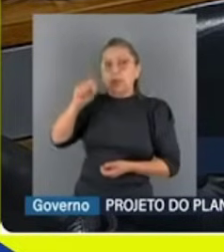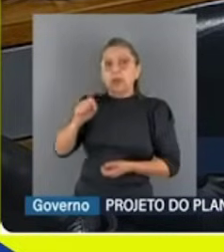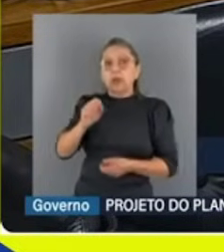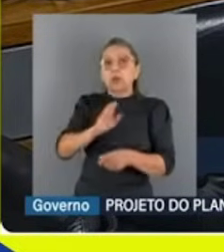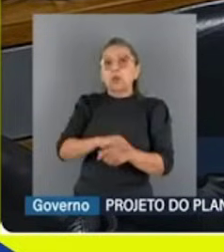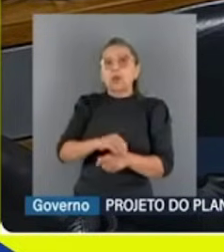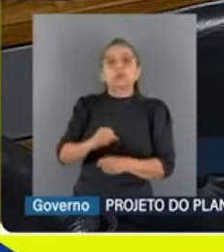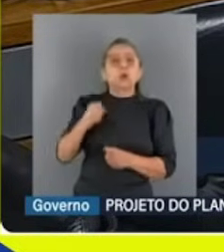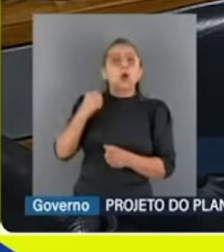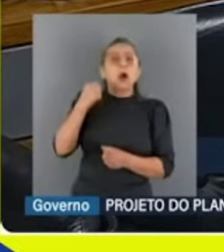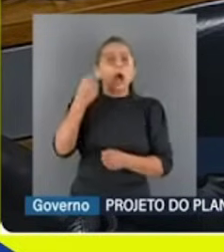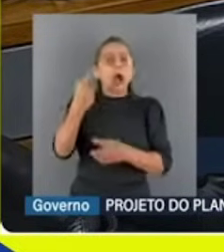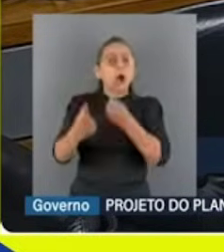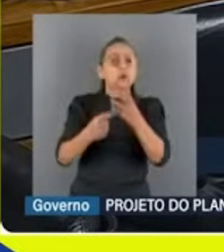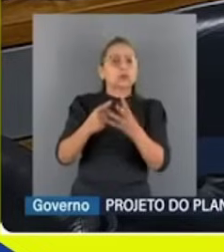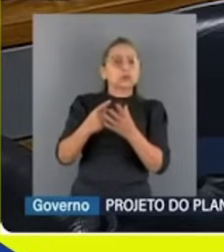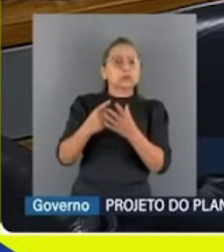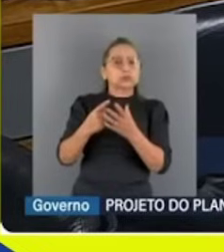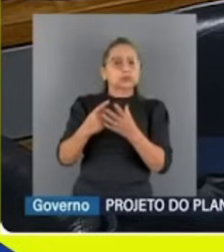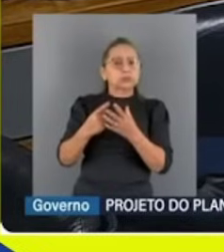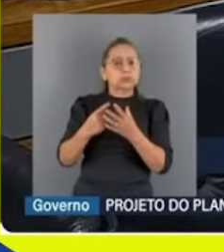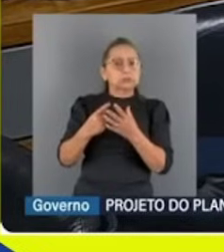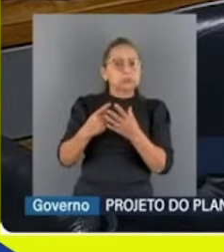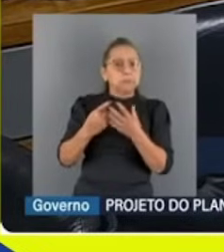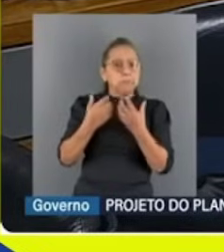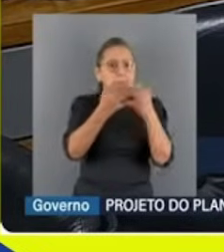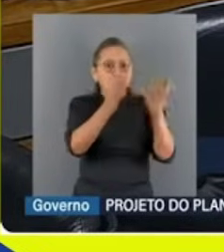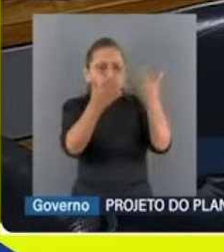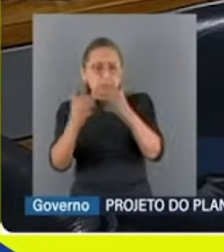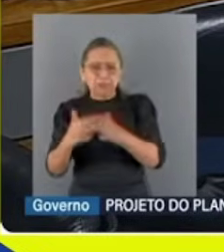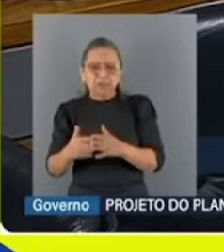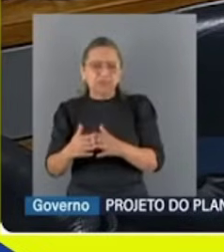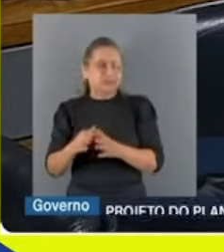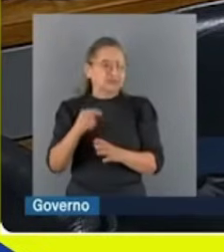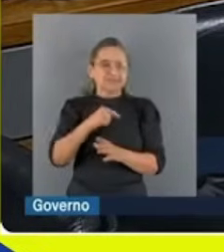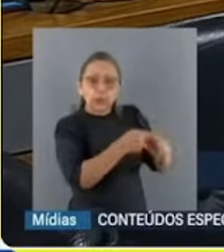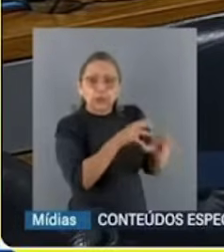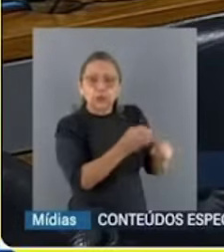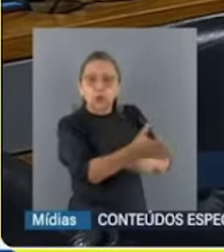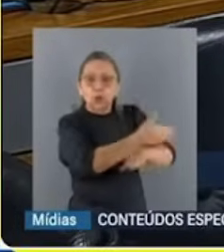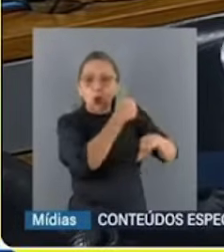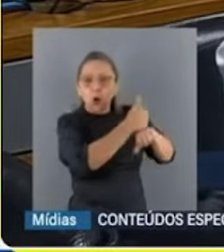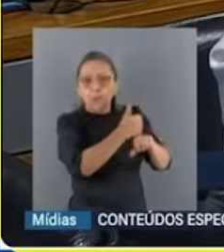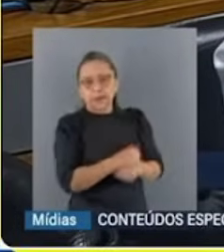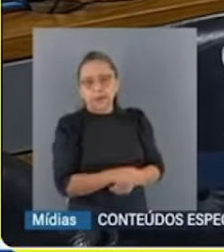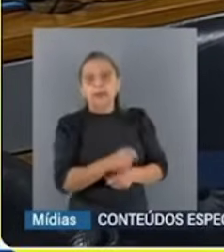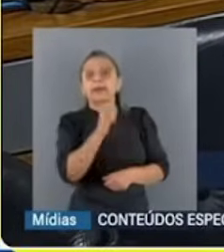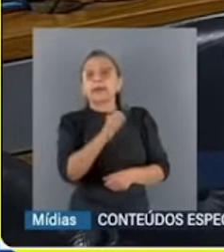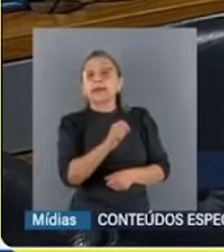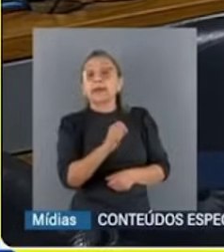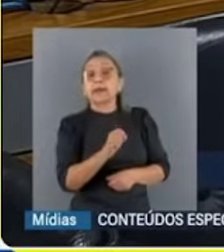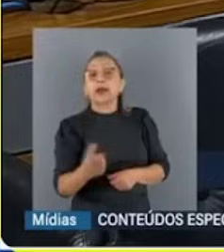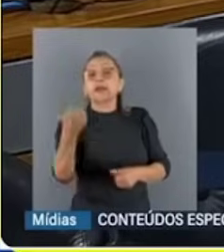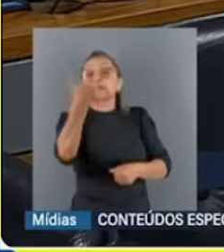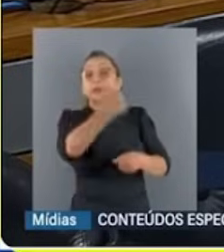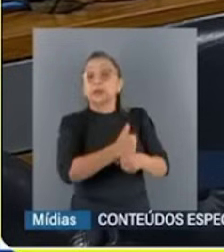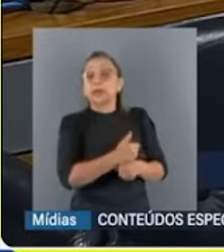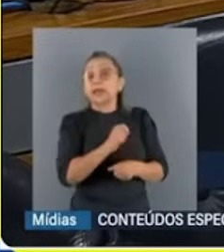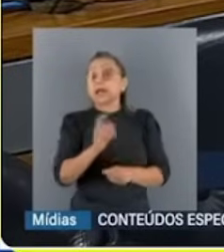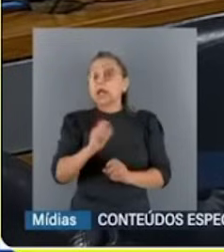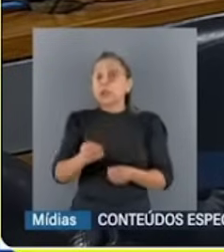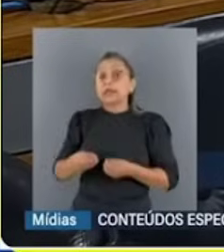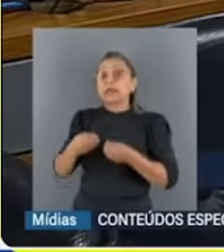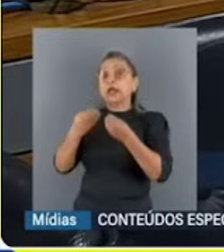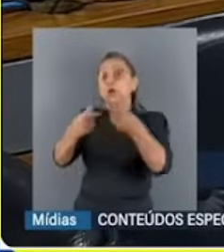uns já quebram a primeira vidraça, você não ir no efeito manada. Quem assumiria é quem não entregou a faixa,